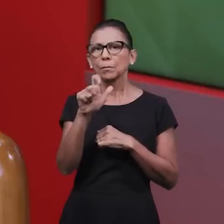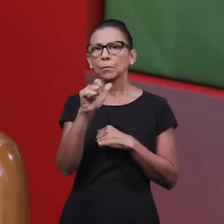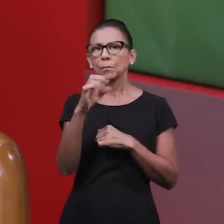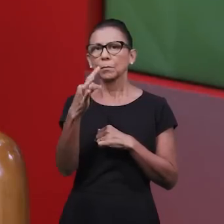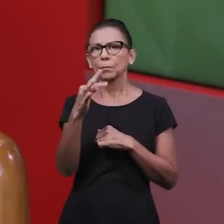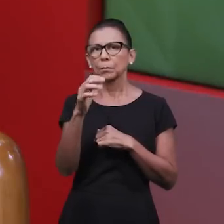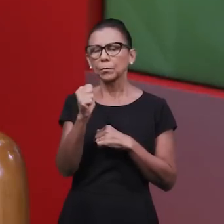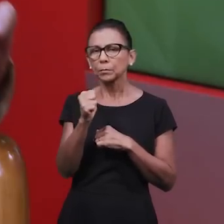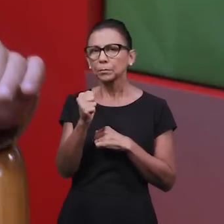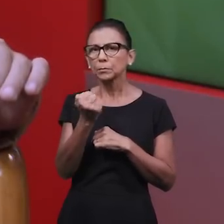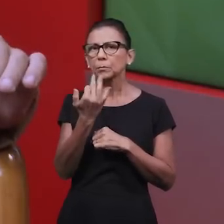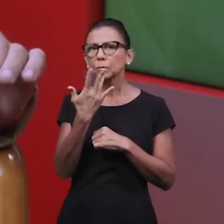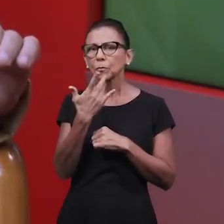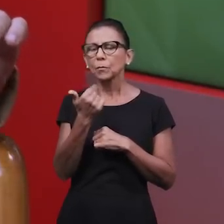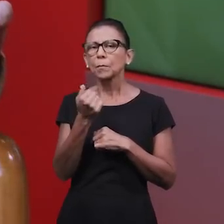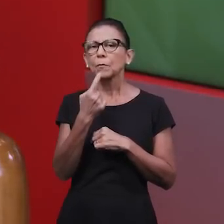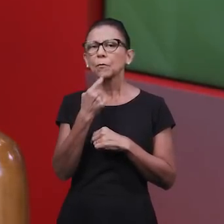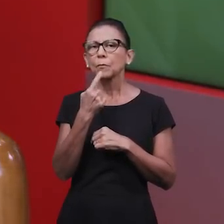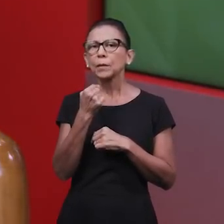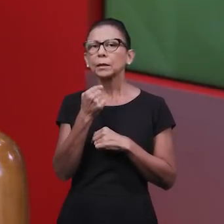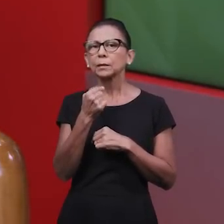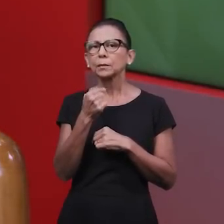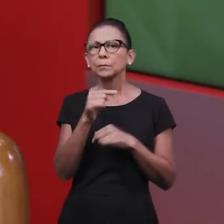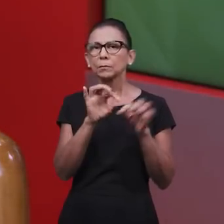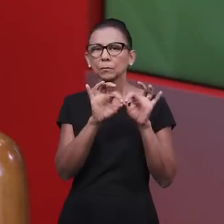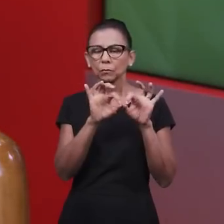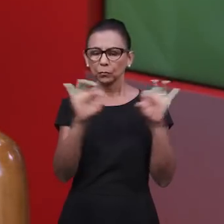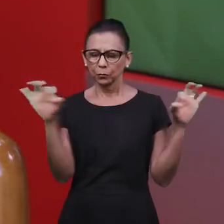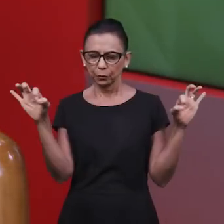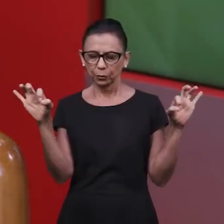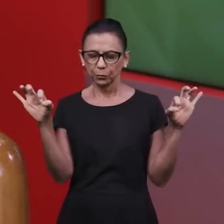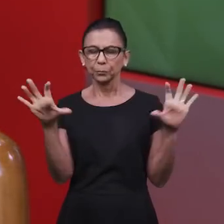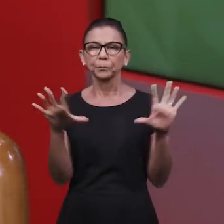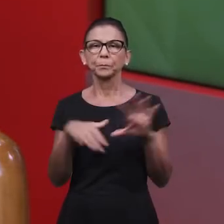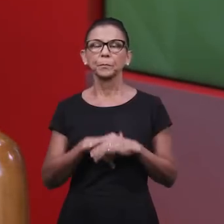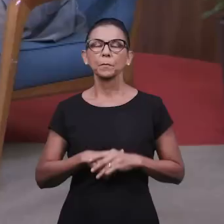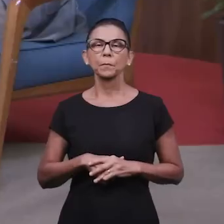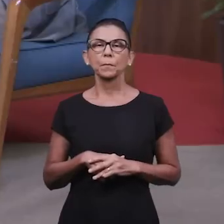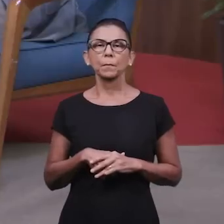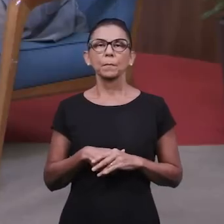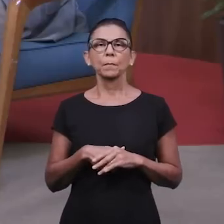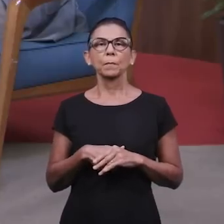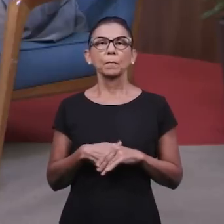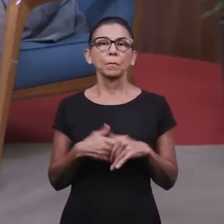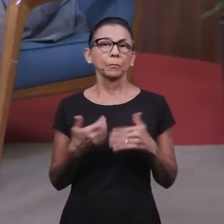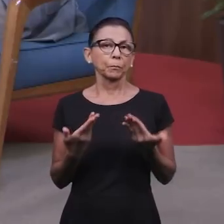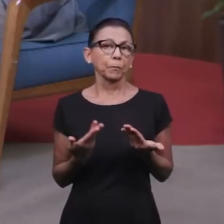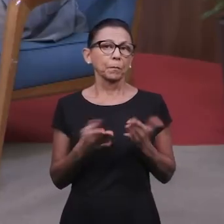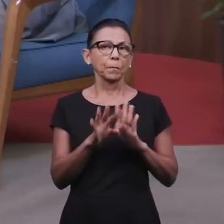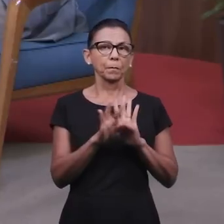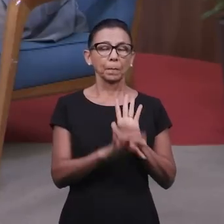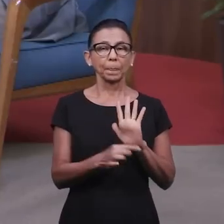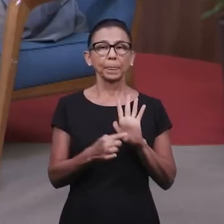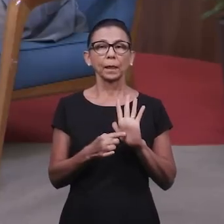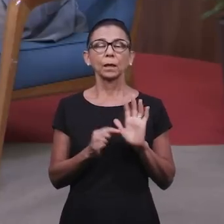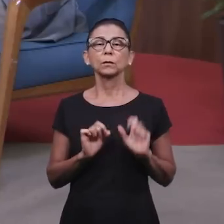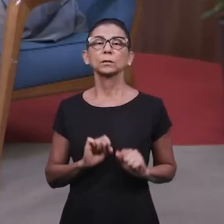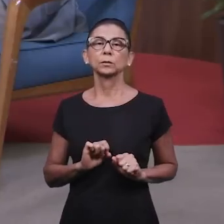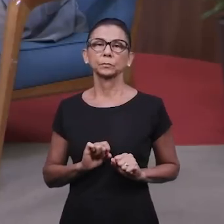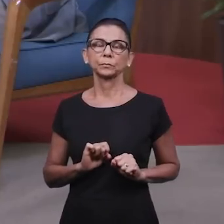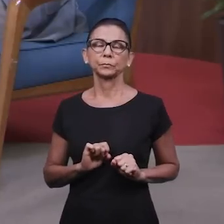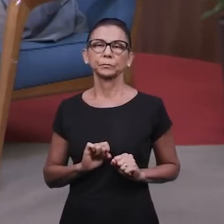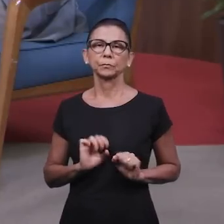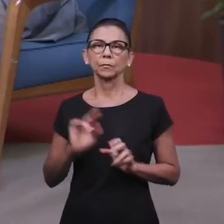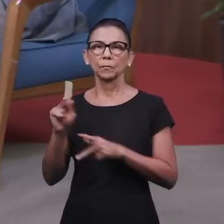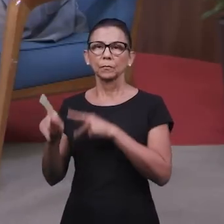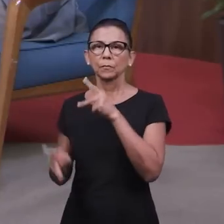vermelha. Então, esse texto fala a respeito da igreja, porque o